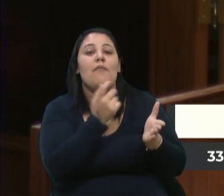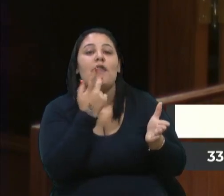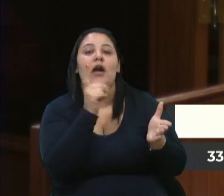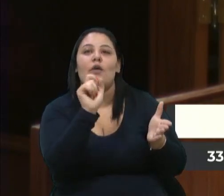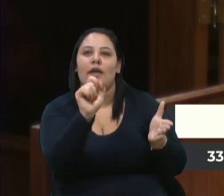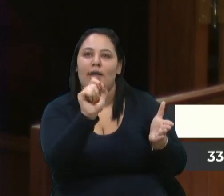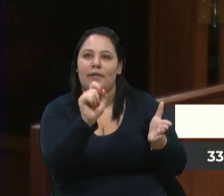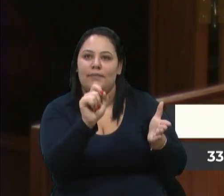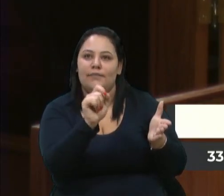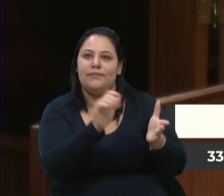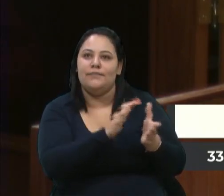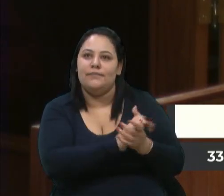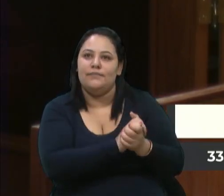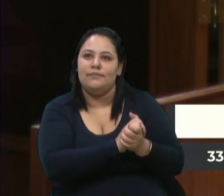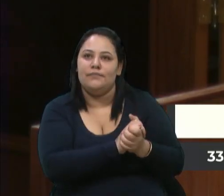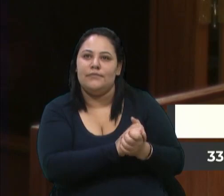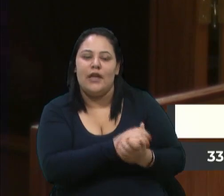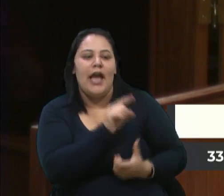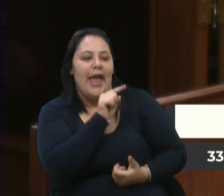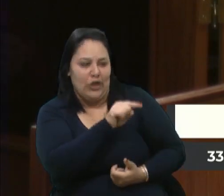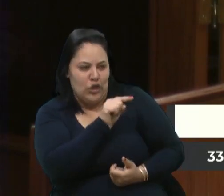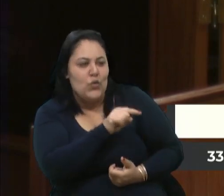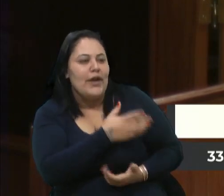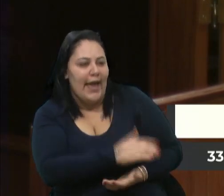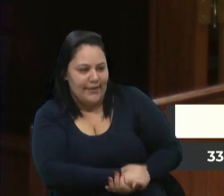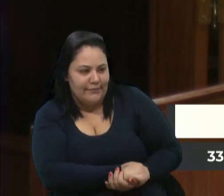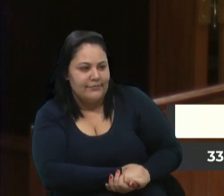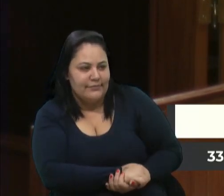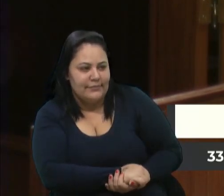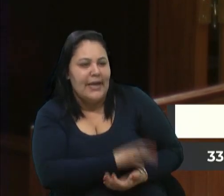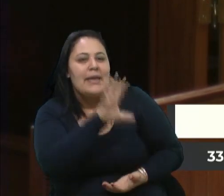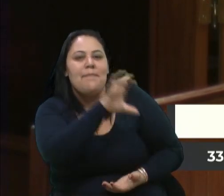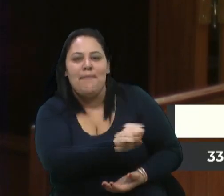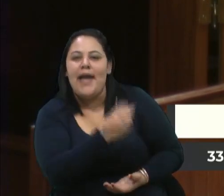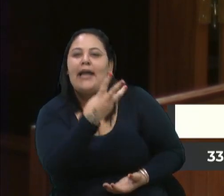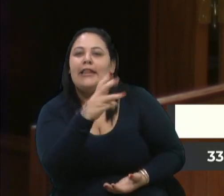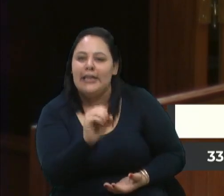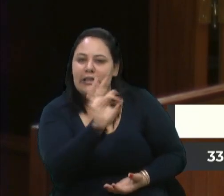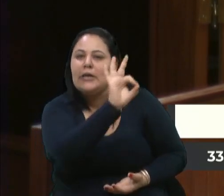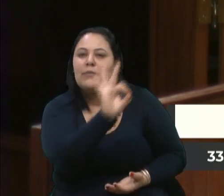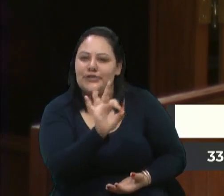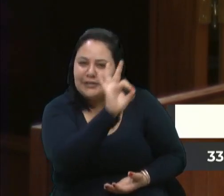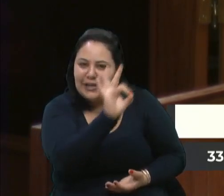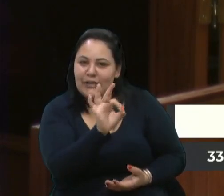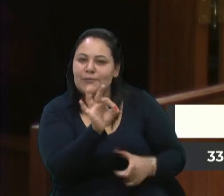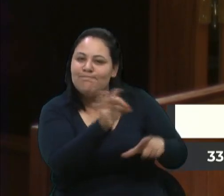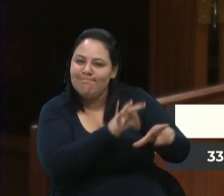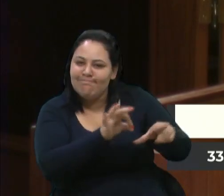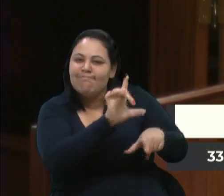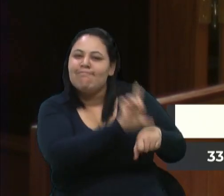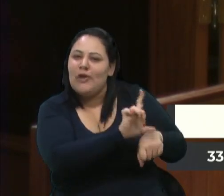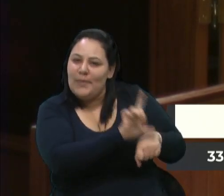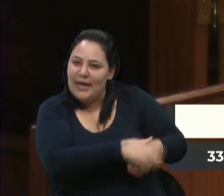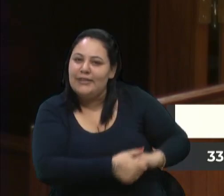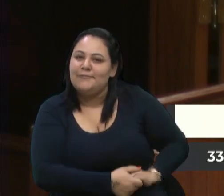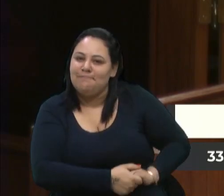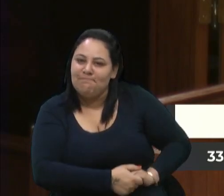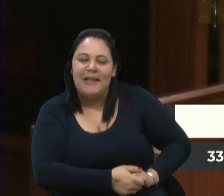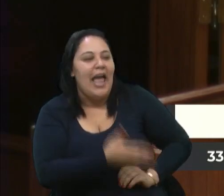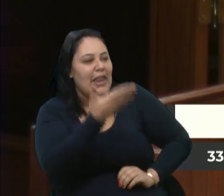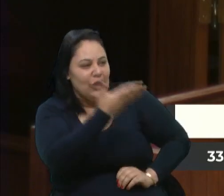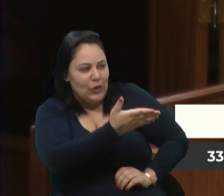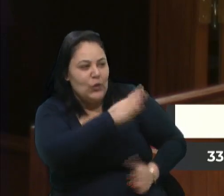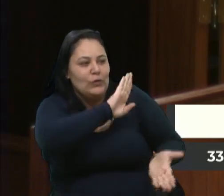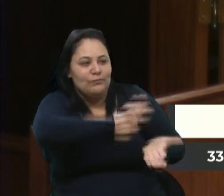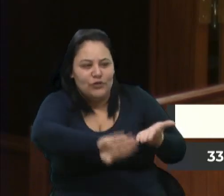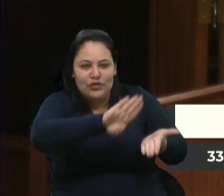tu, né, que tira 30% do nosso comércio, é tu, né, que tira as nossas